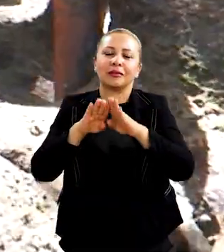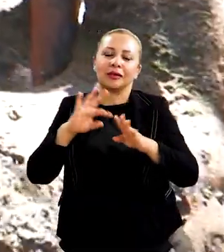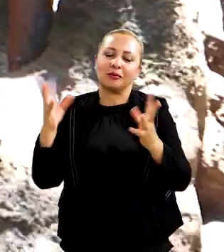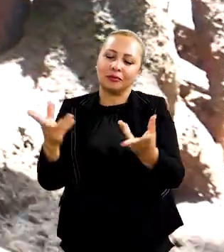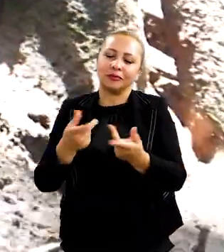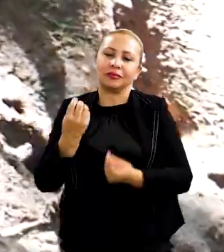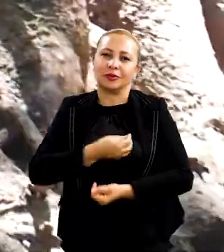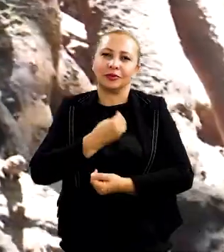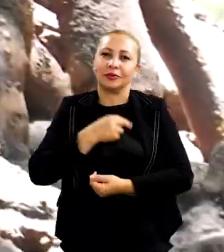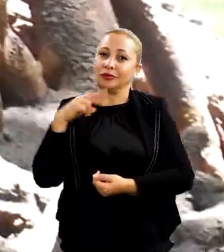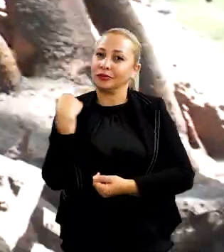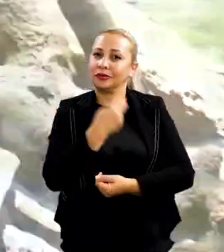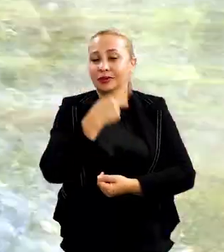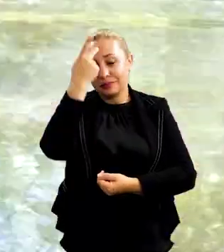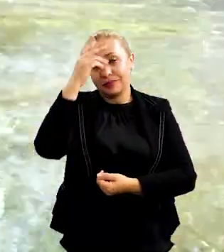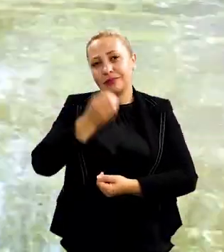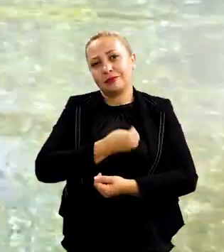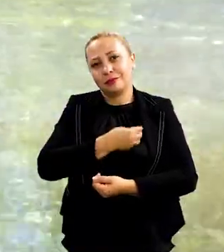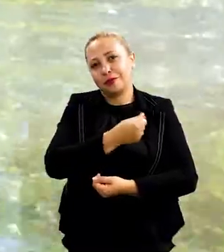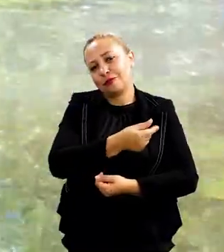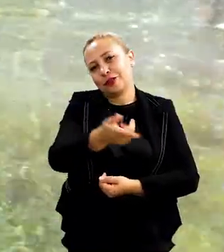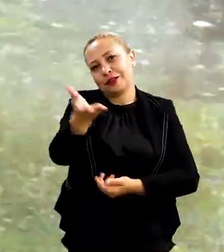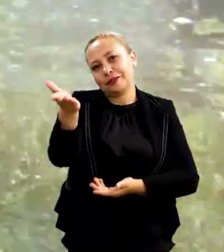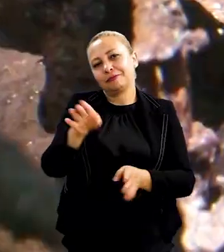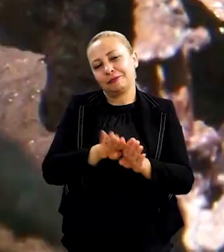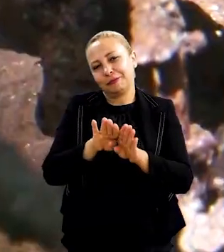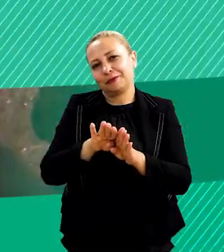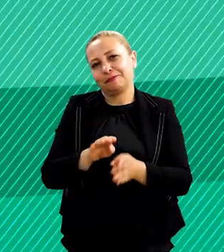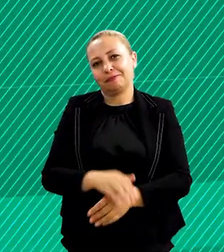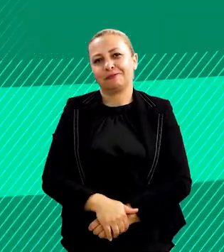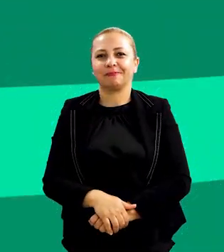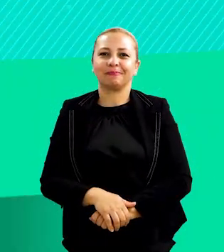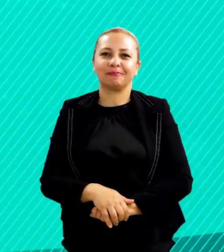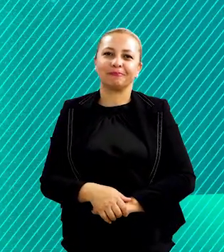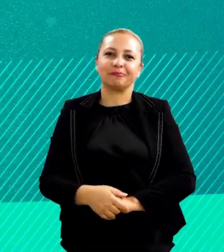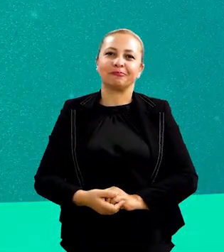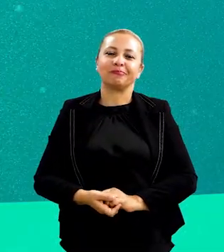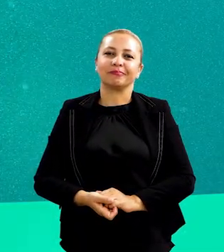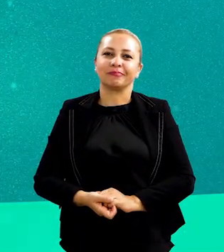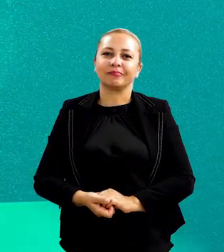nossa qualidade de vida, né, para a nossa existência também.